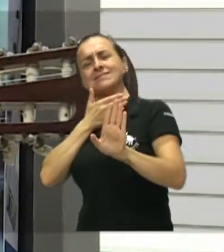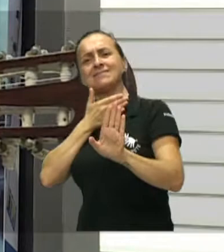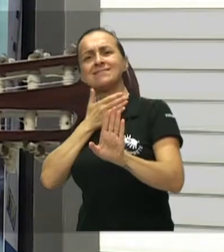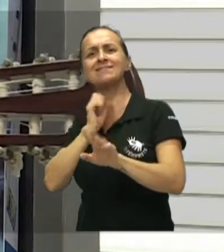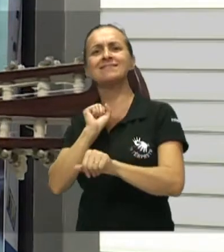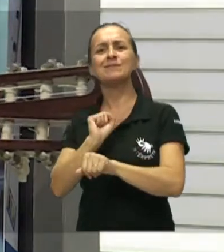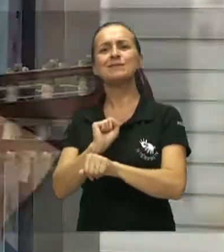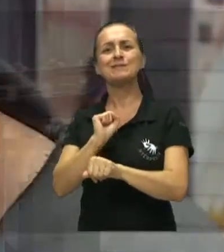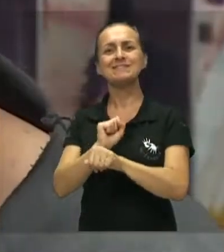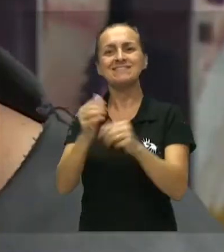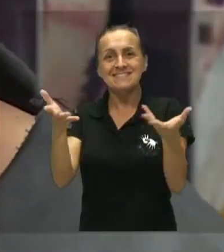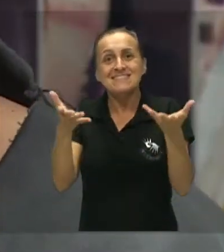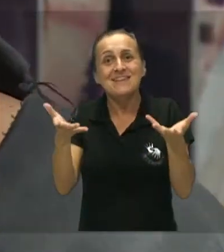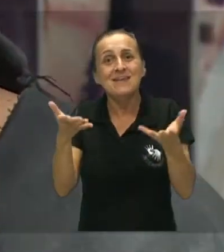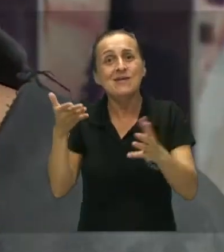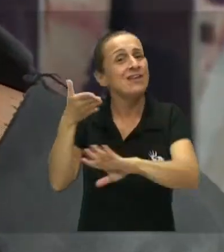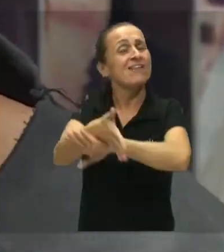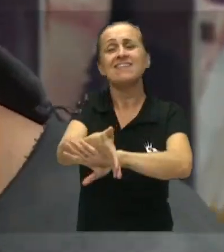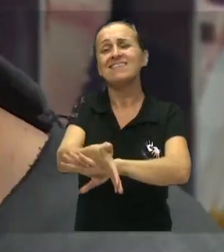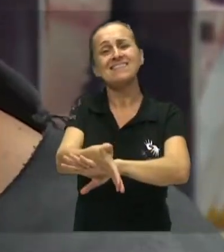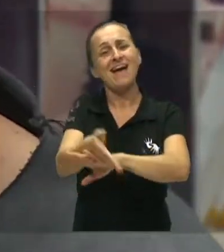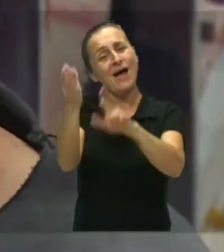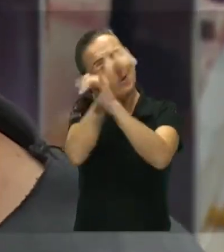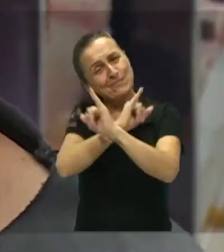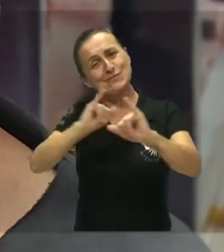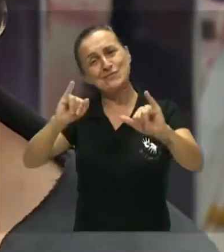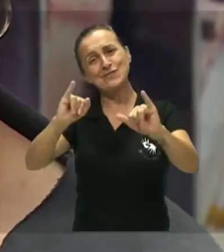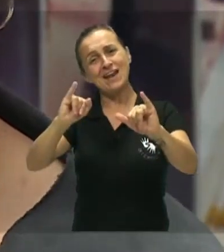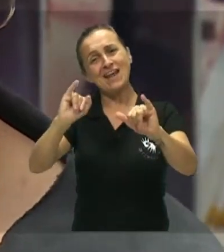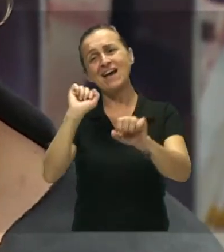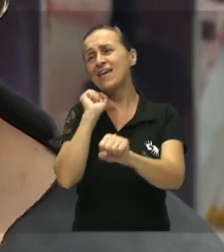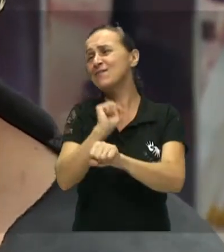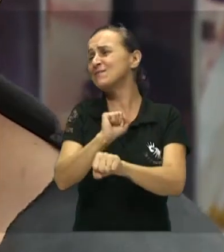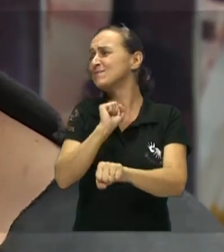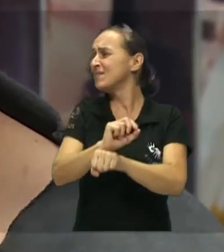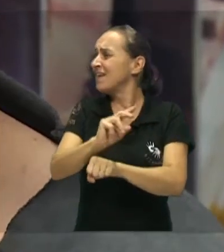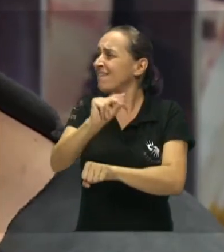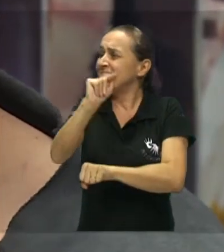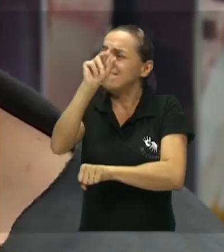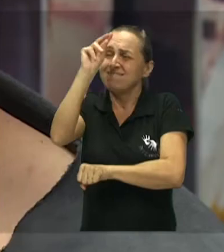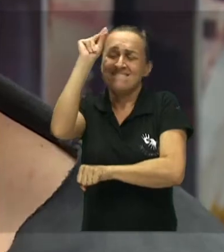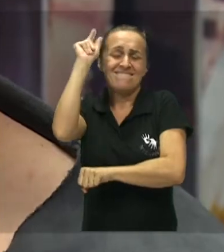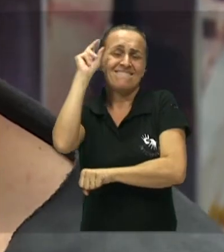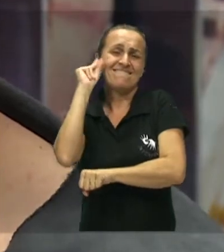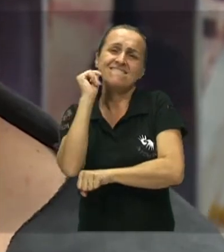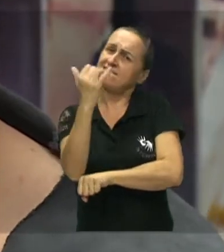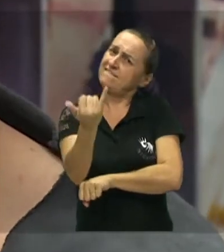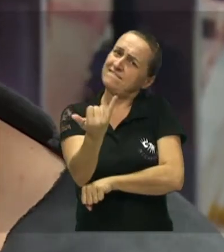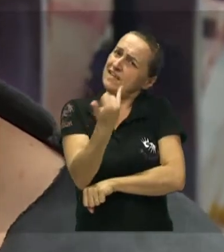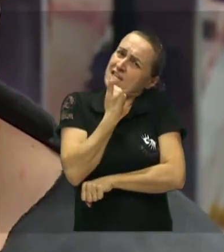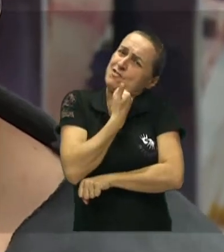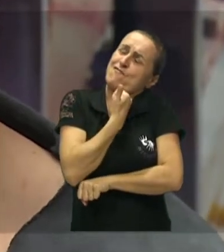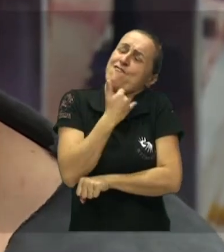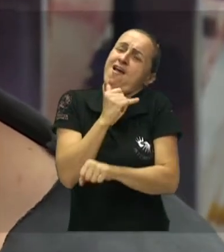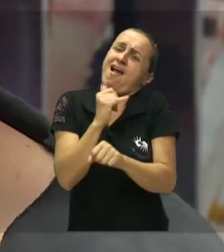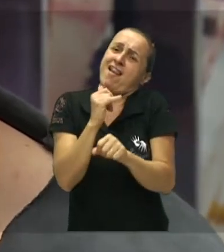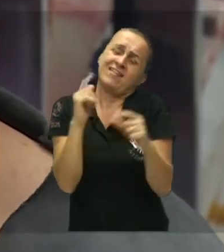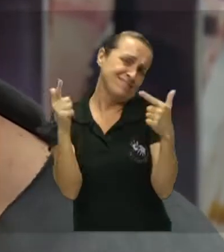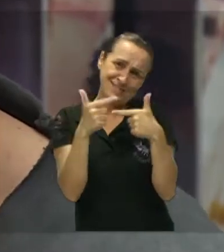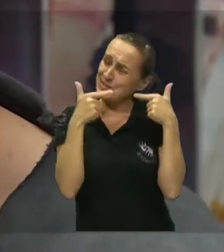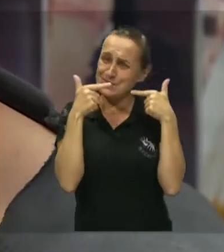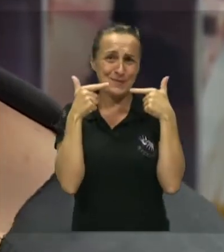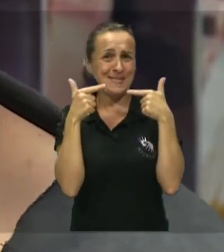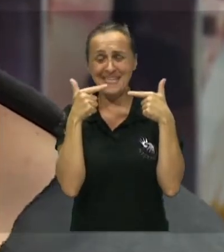o quanto esperei. Não vai falar nem caçoar do jeito